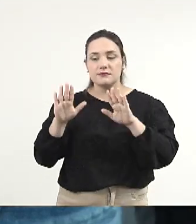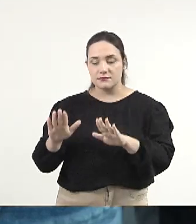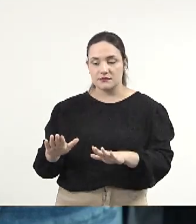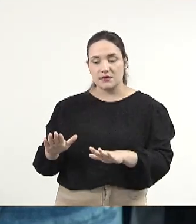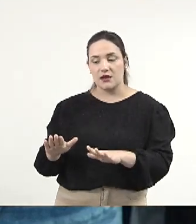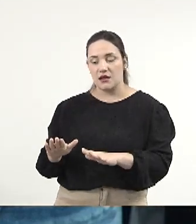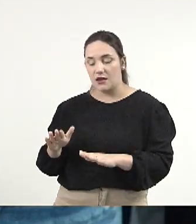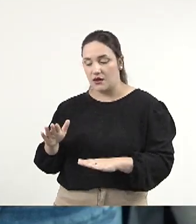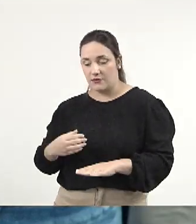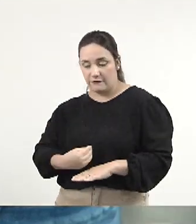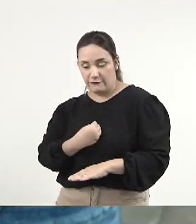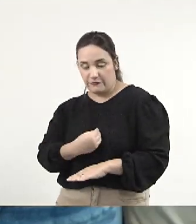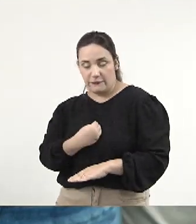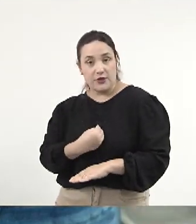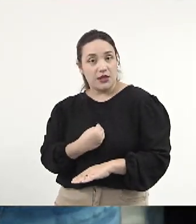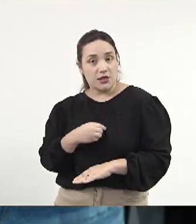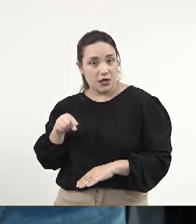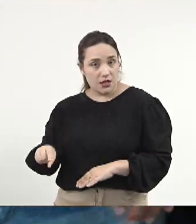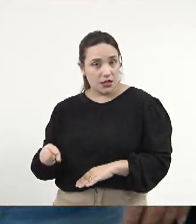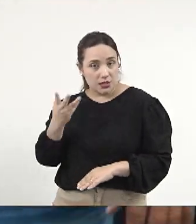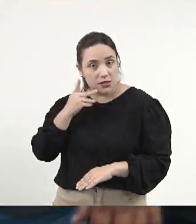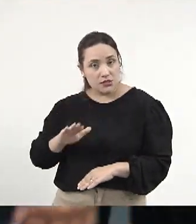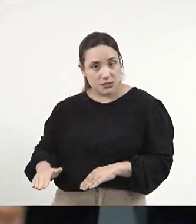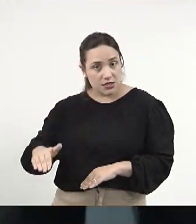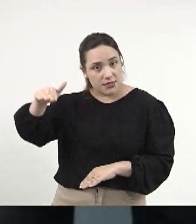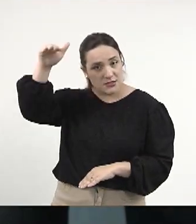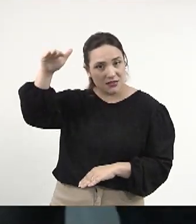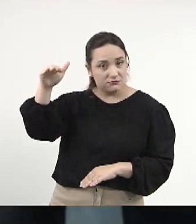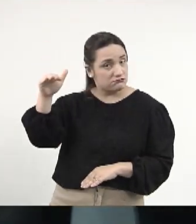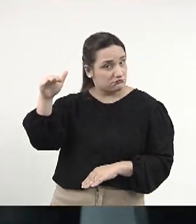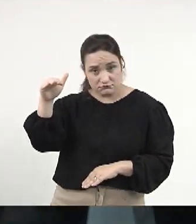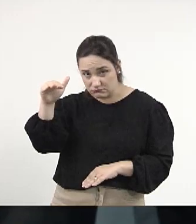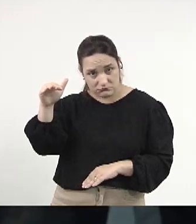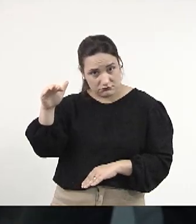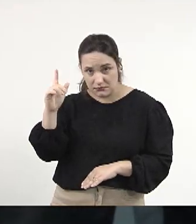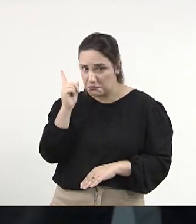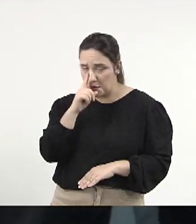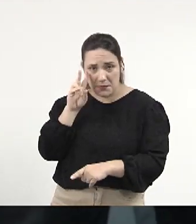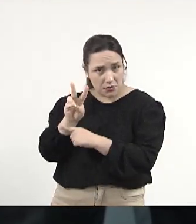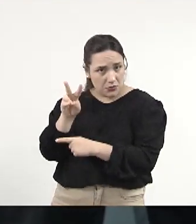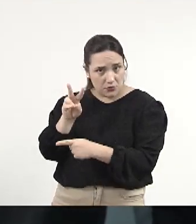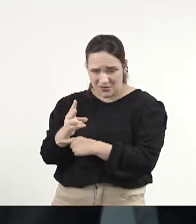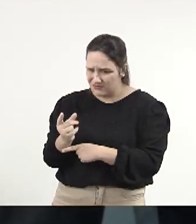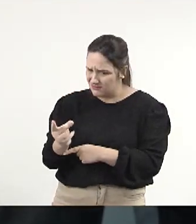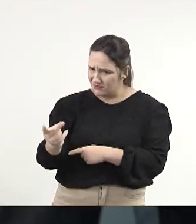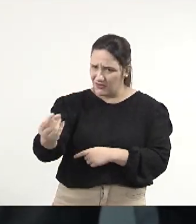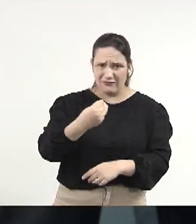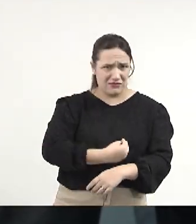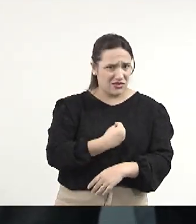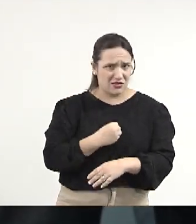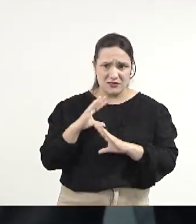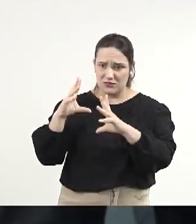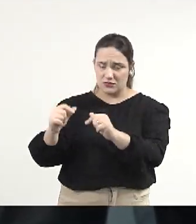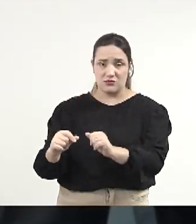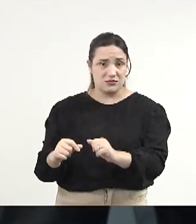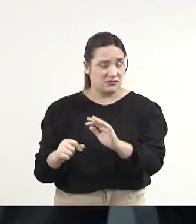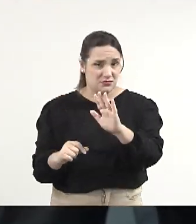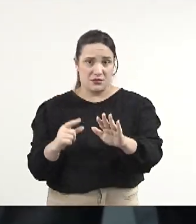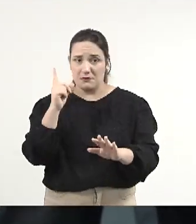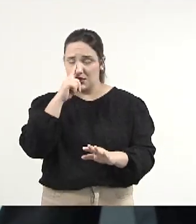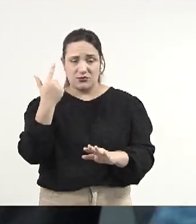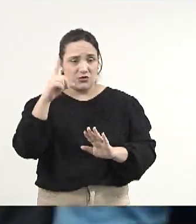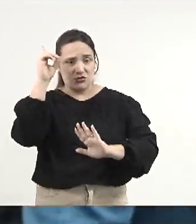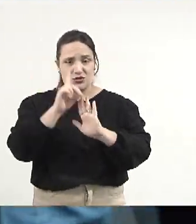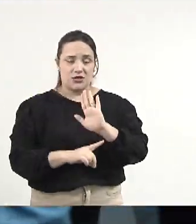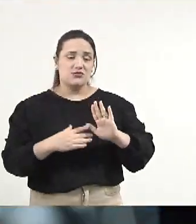dessa mãe. Essas mães não têm mais o direito de ir para um lazer, de ter ir para uma festa,